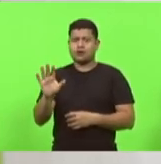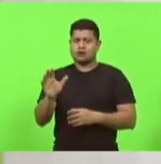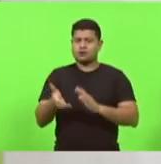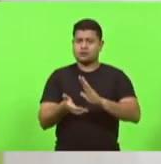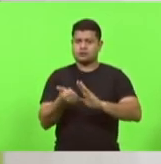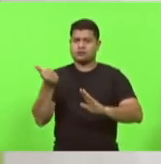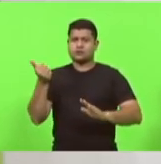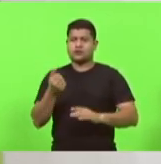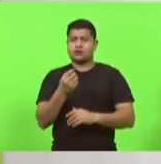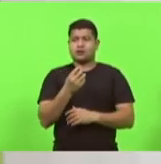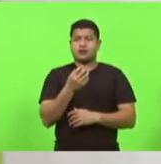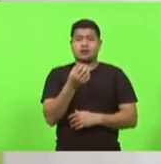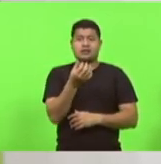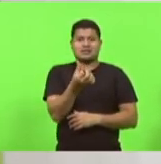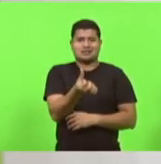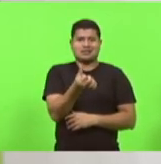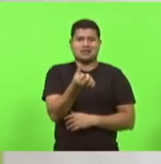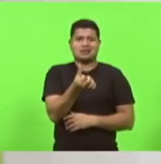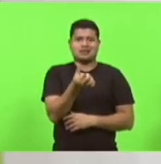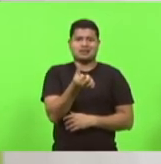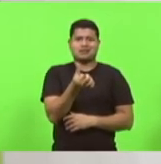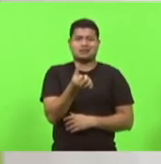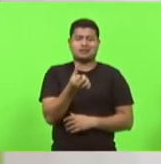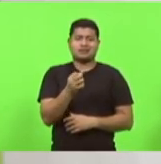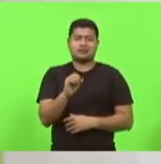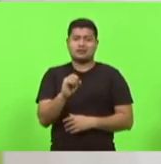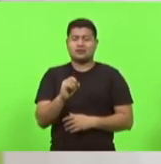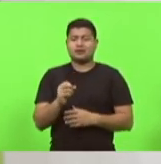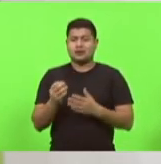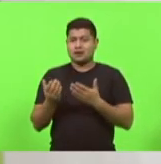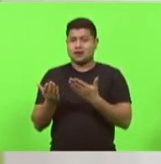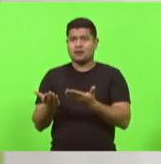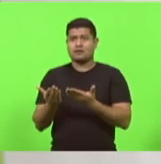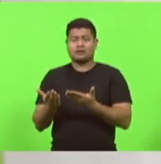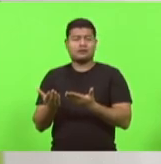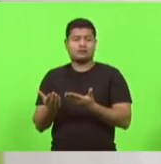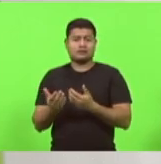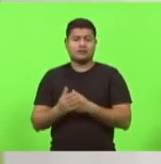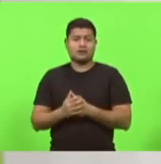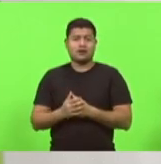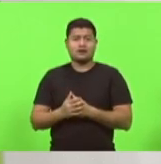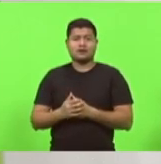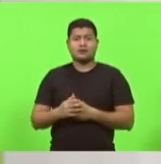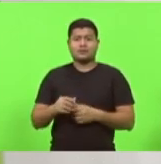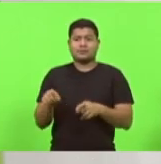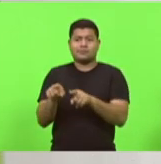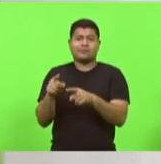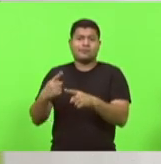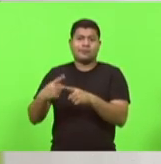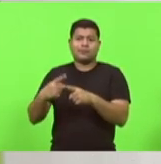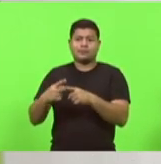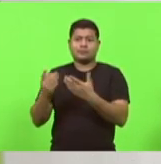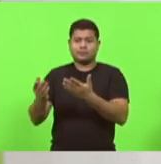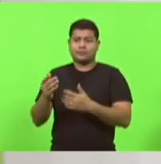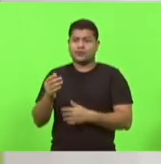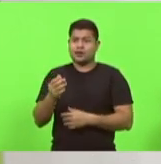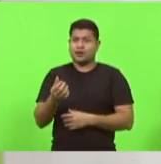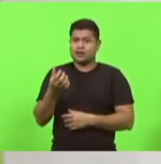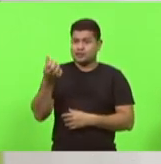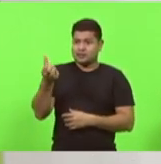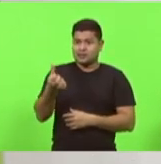de previdência e de imposto de renda. Quem ganha 6, ganha 4, porque 2 é descontado.